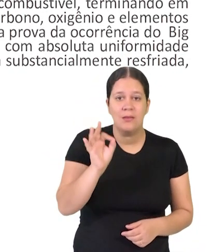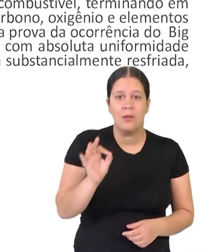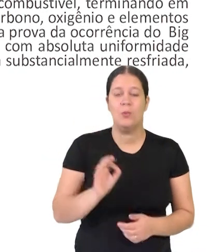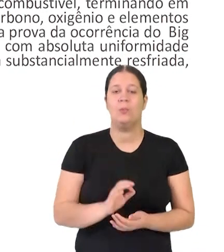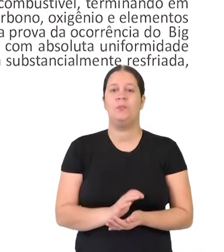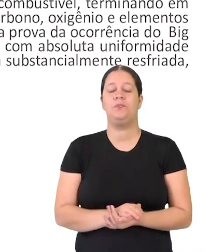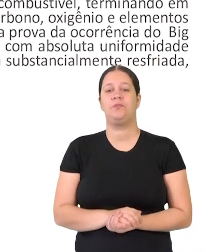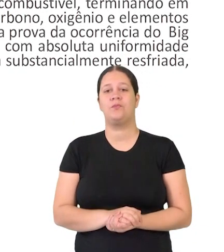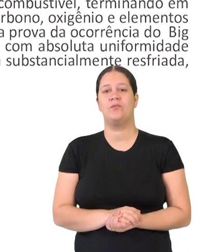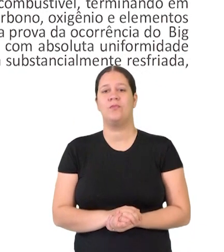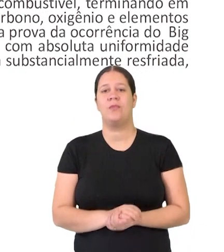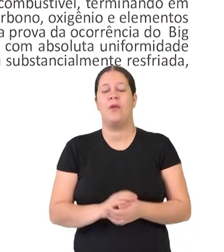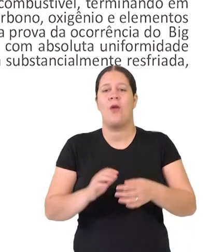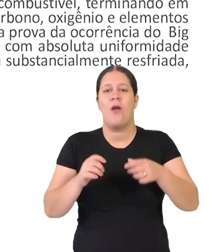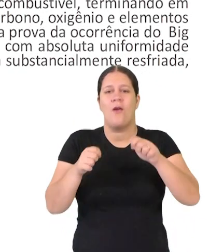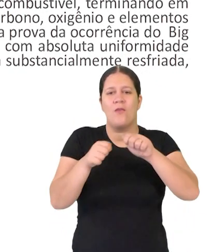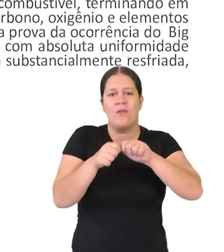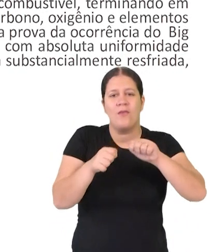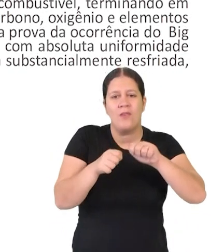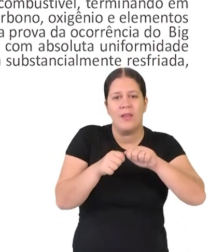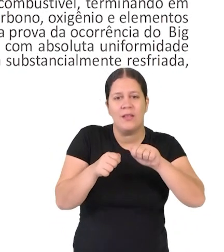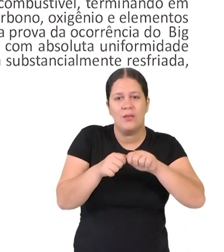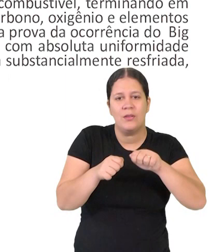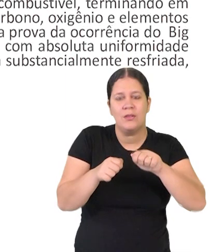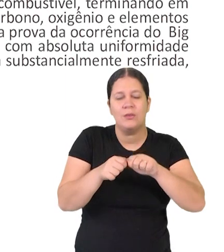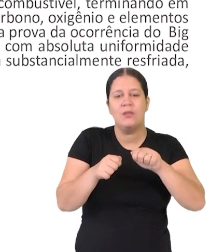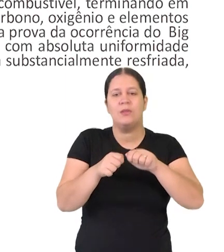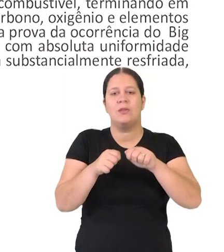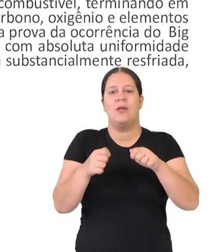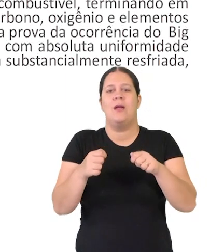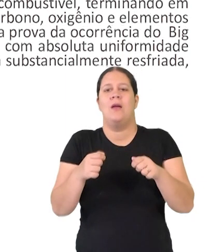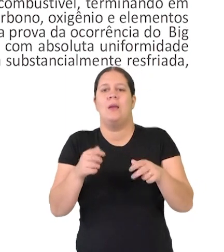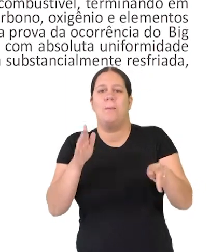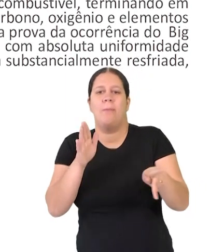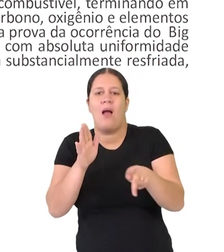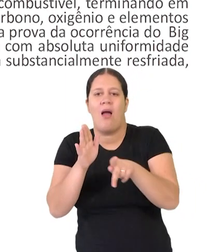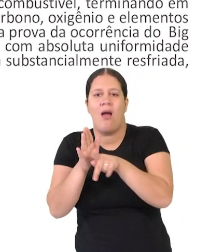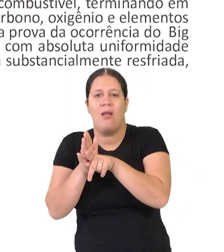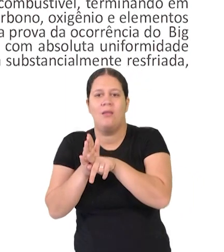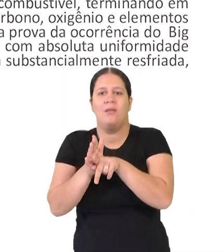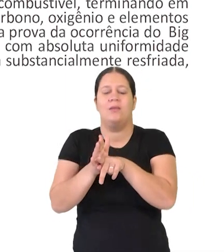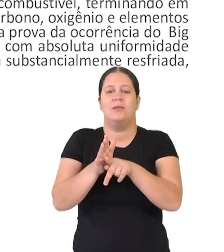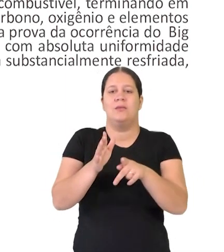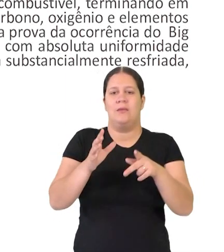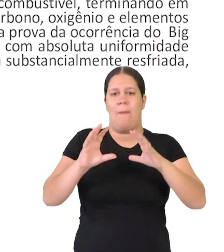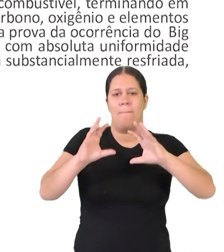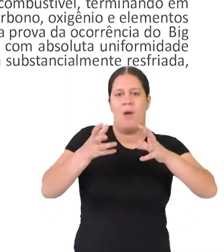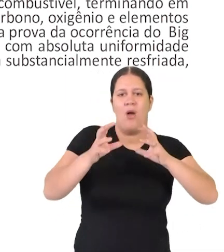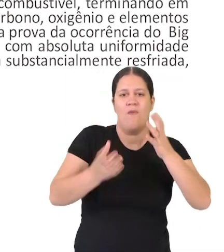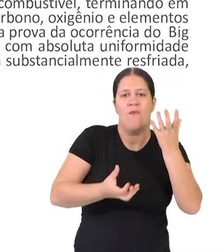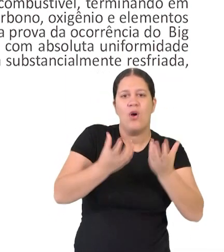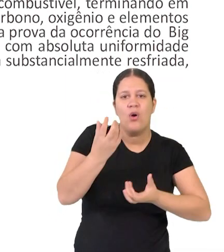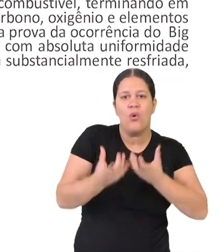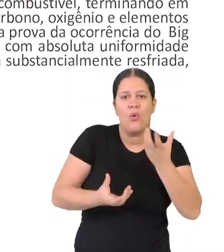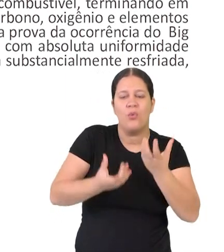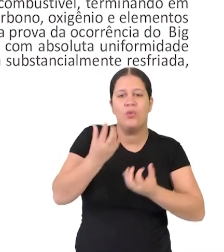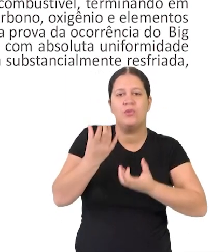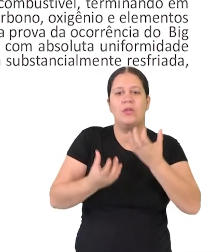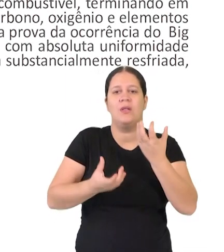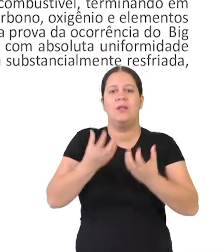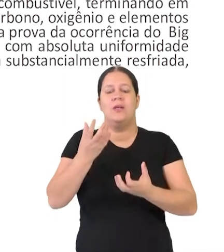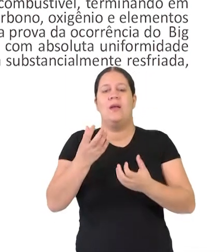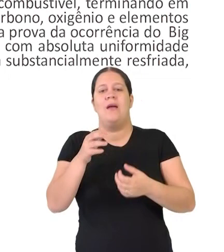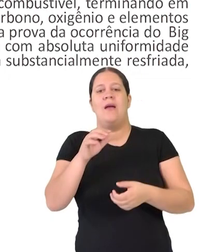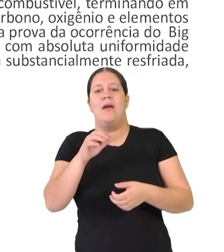atenção. Formados a partir das partículas elementares da densa bola de fogo primitiva. Dentro